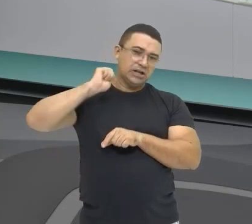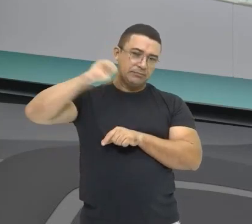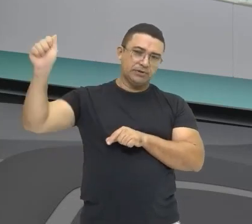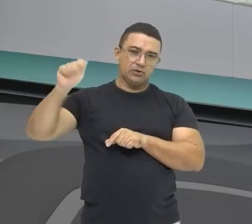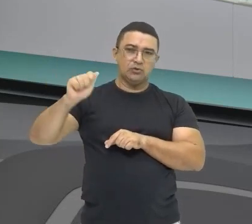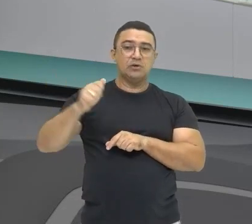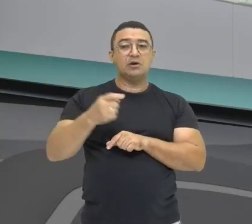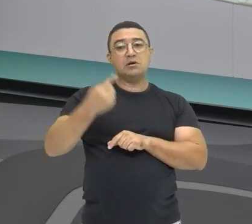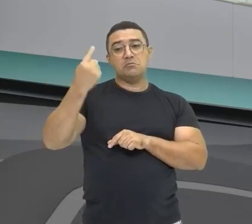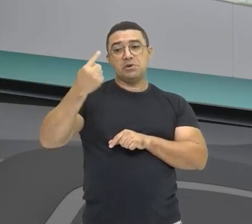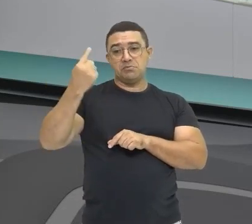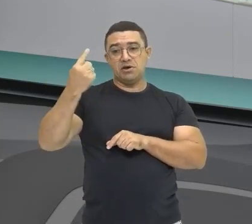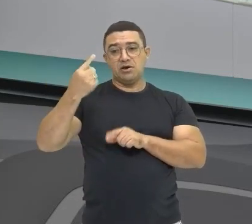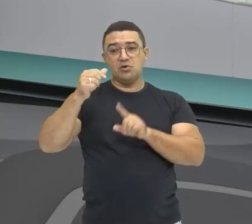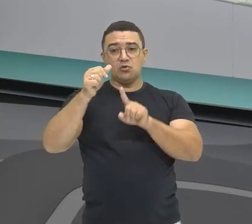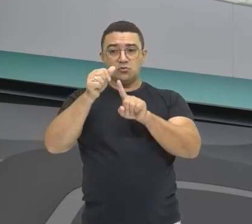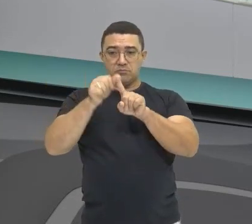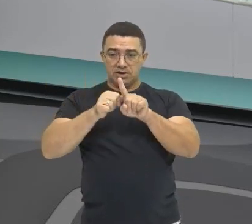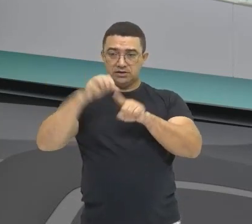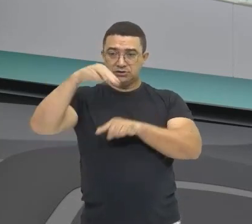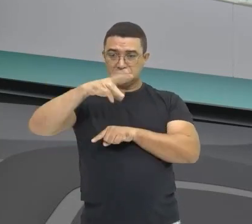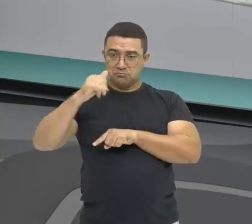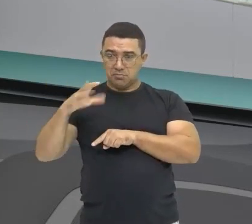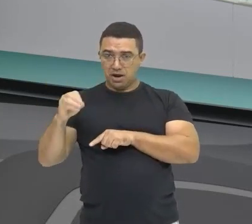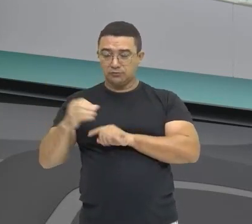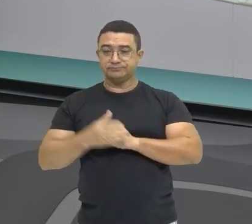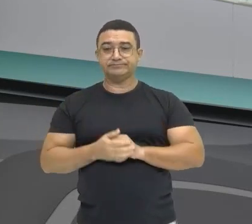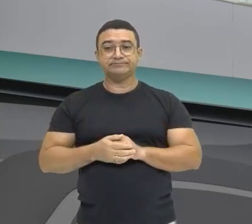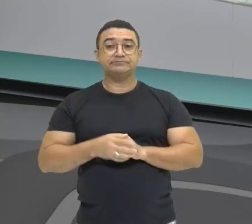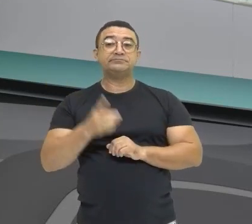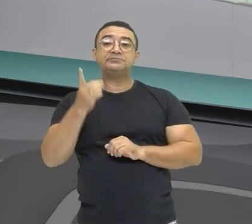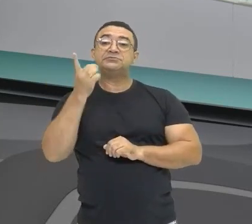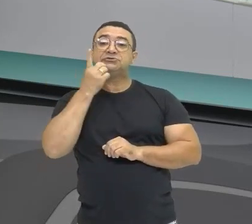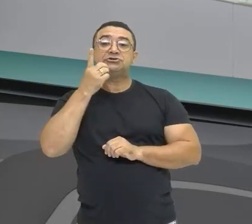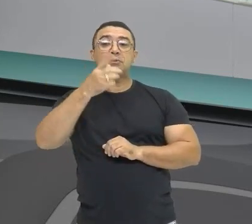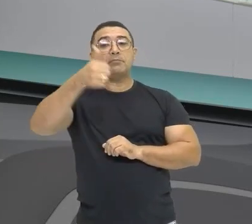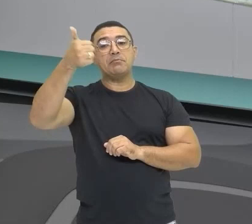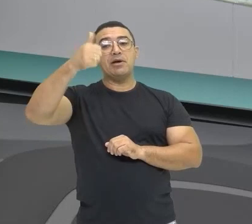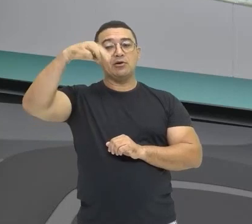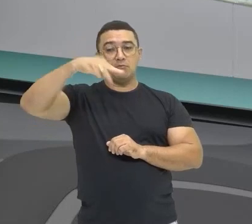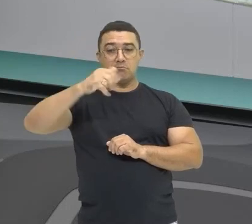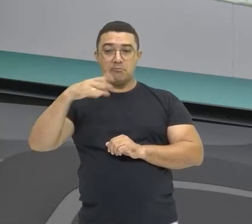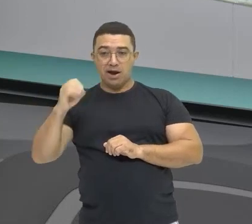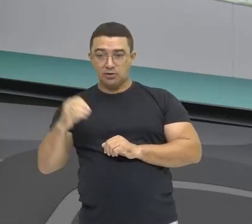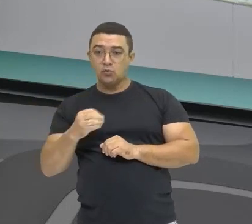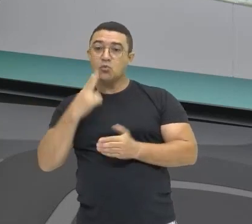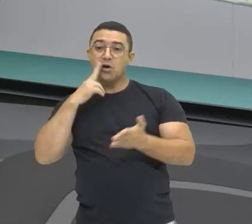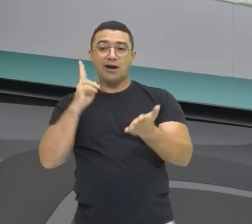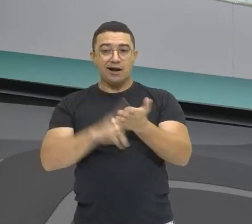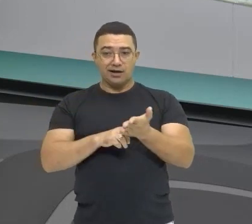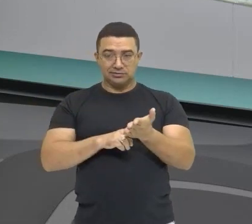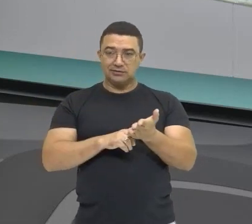maio. Então, no próximo dia 1º de maio, esta carta estará completando quantos anos?